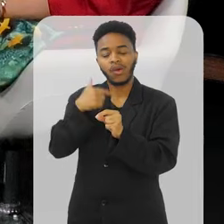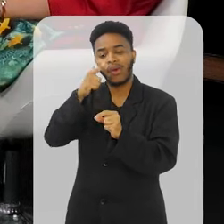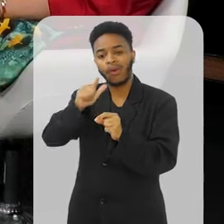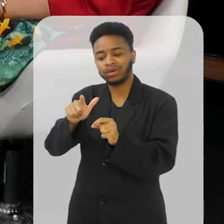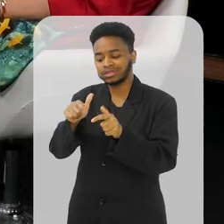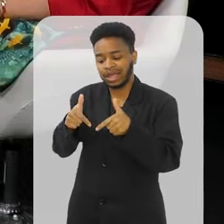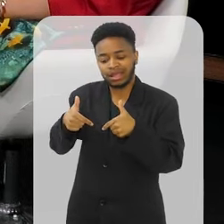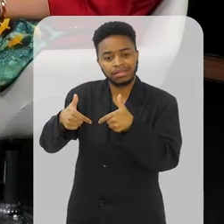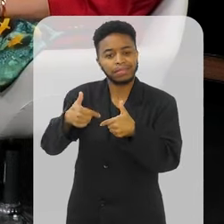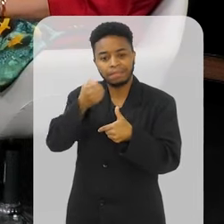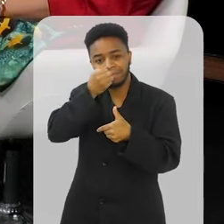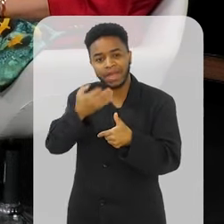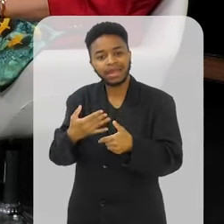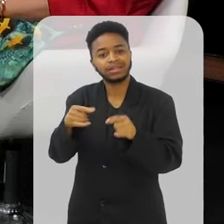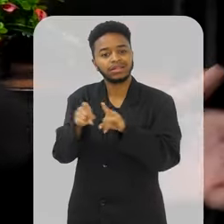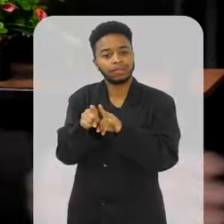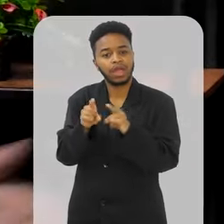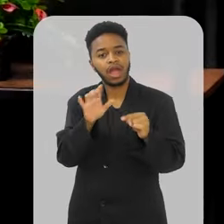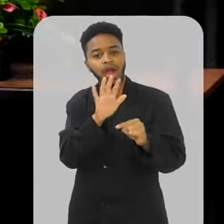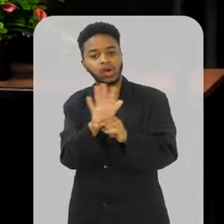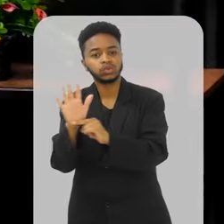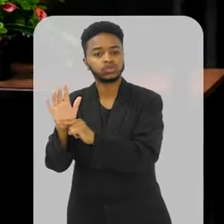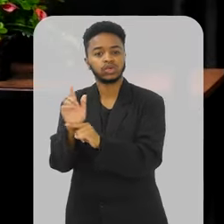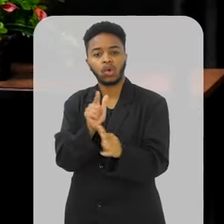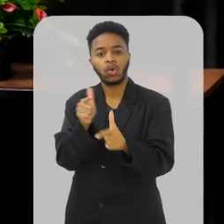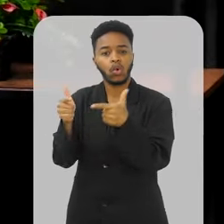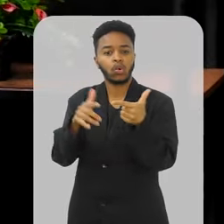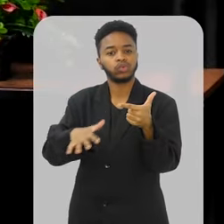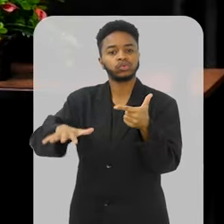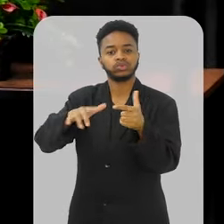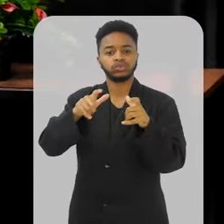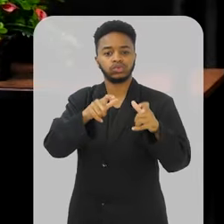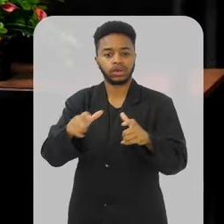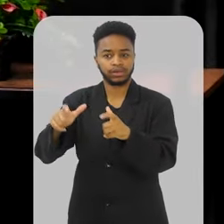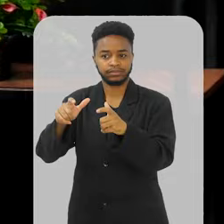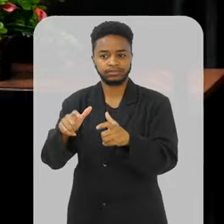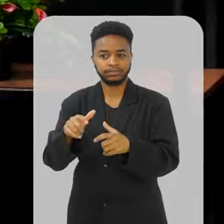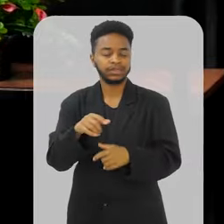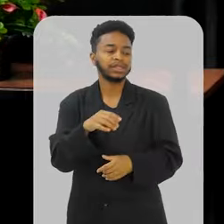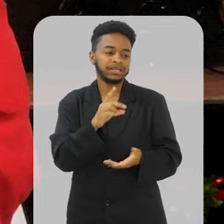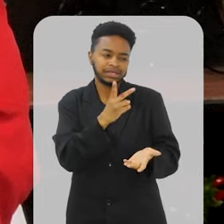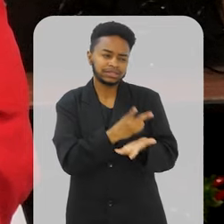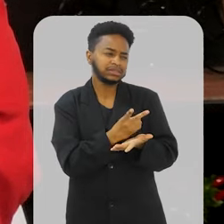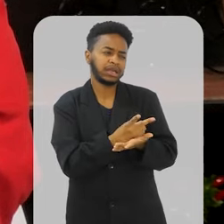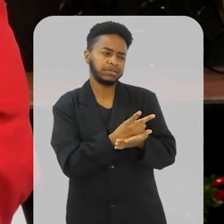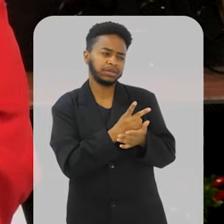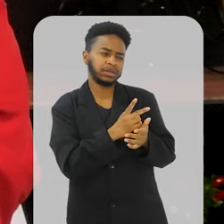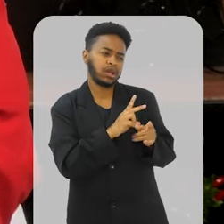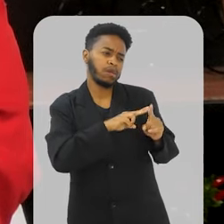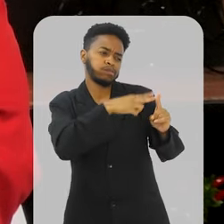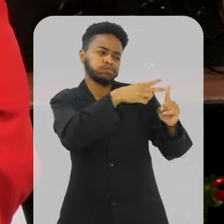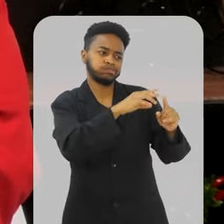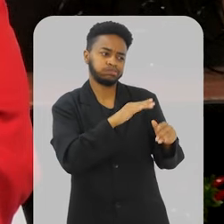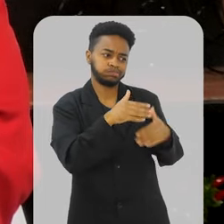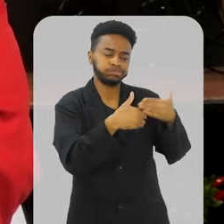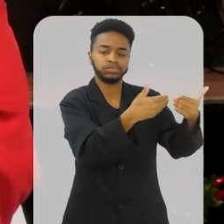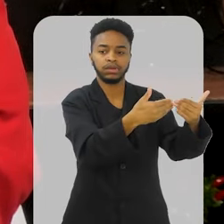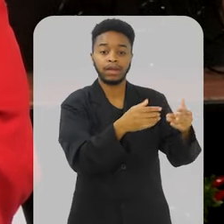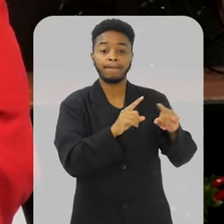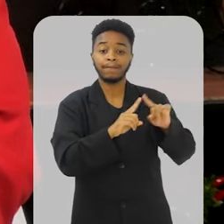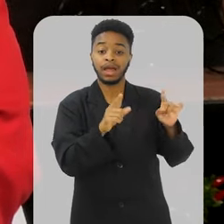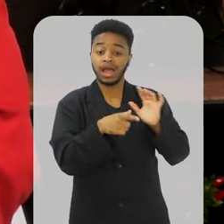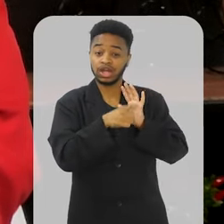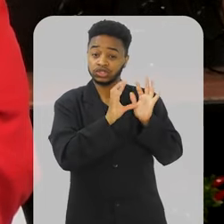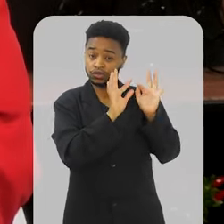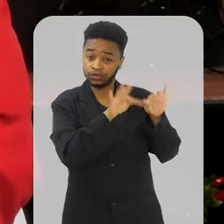fecundo e eu consiga chegar a tantos outros né ambientes ele é fecundo e antes de encerrar eu